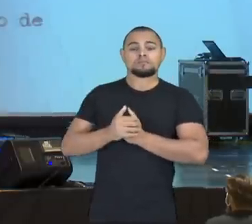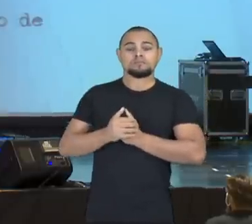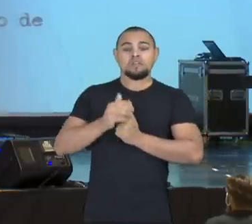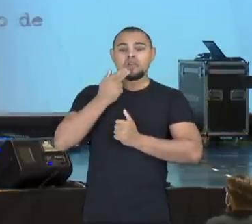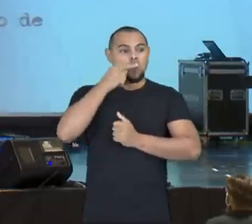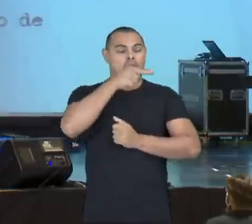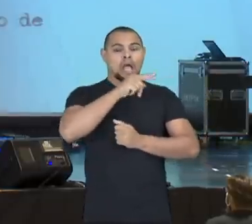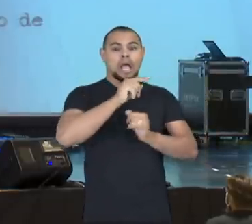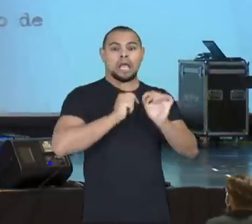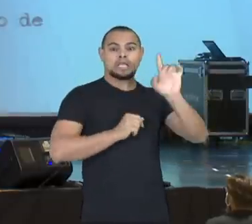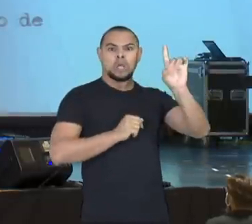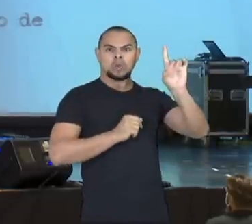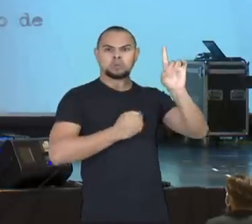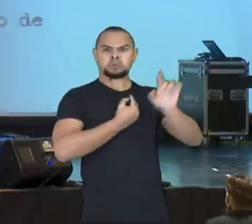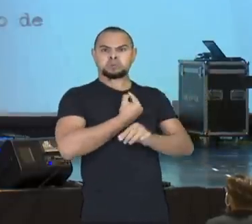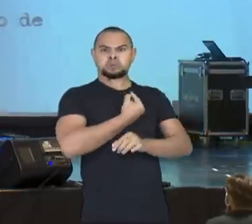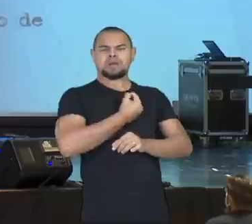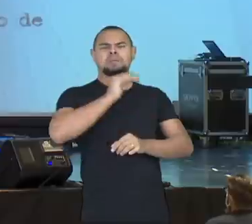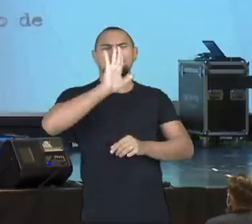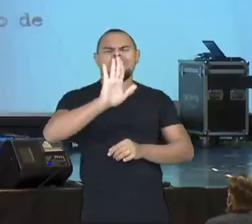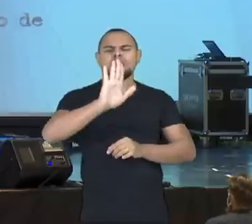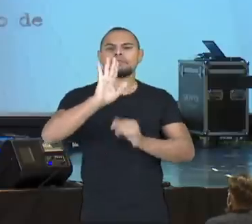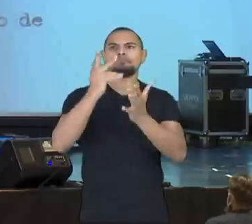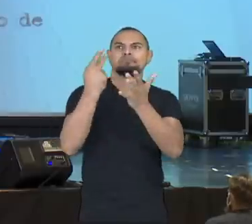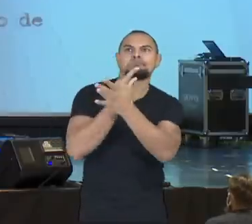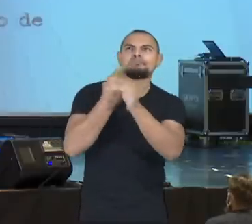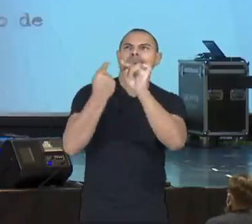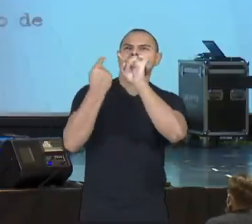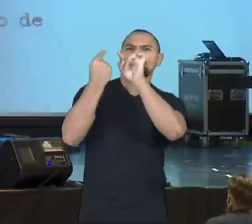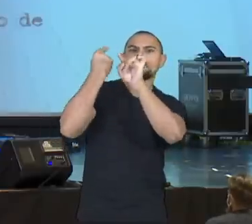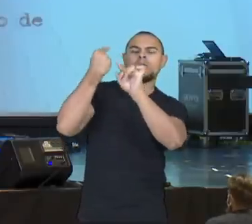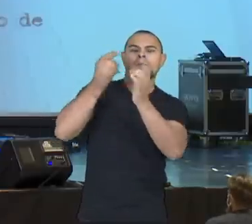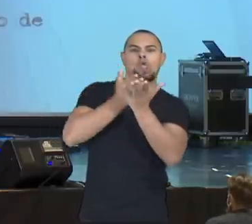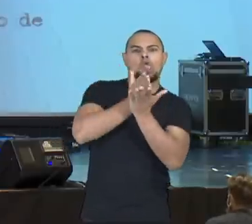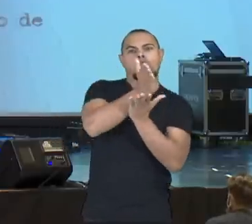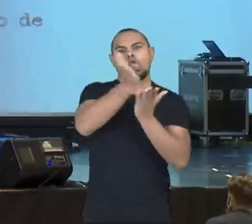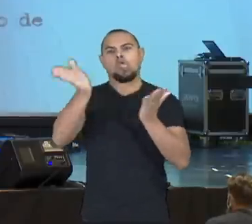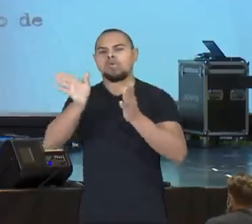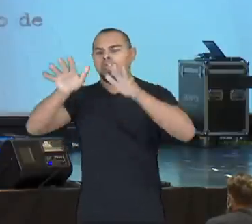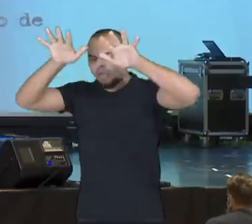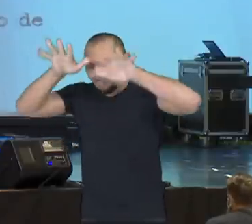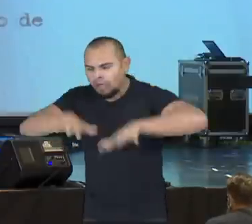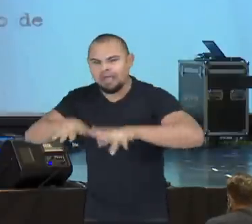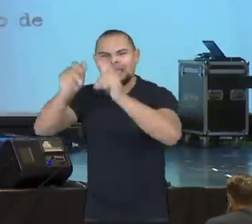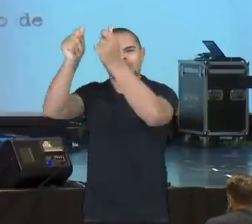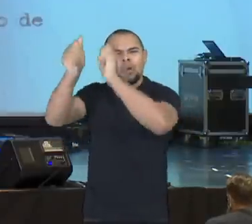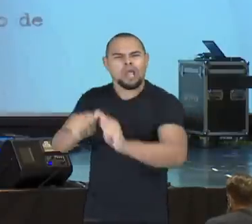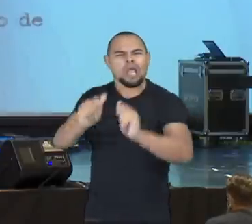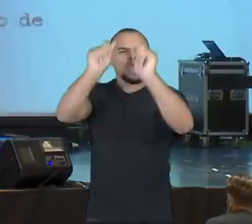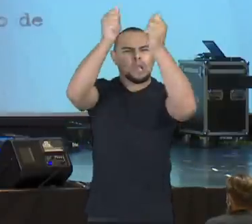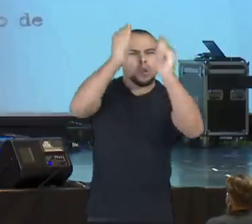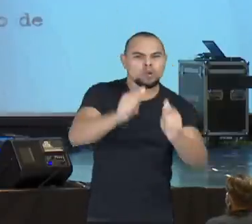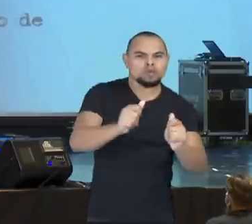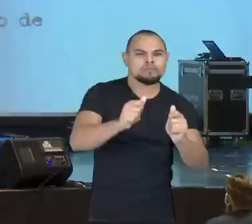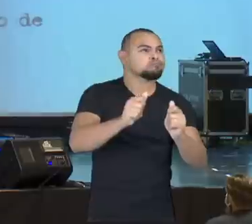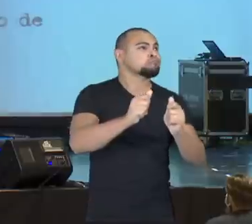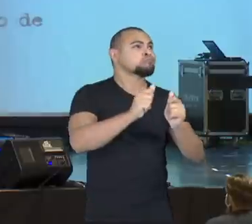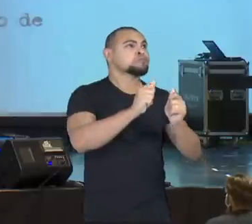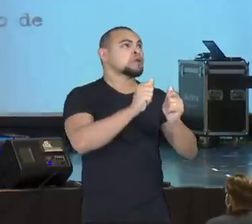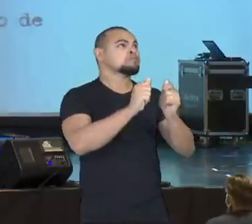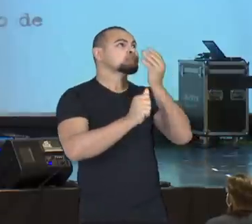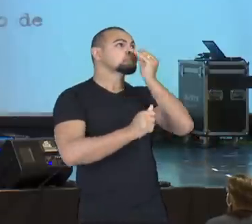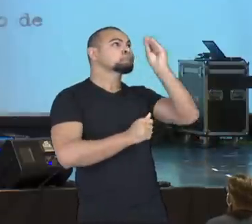eles tiveram vários episódios de desvio politeísta, quando eles deixavam o Deus vivo e